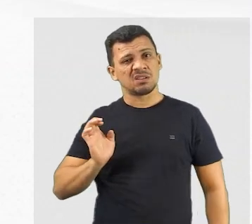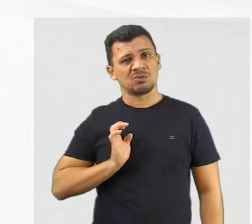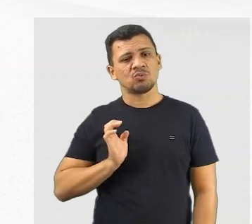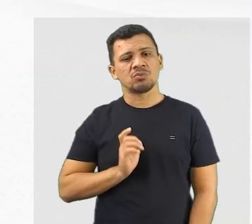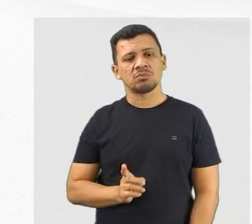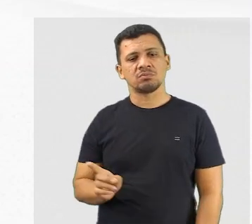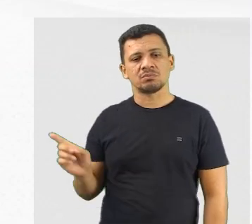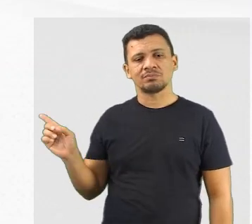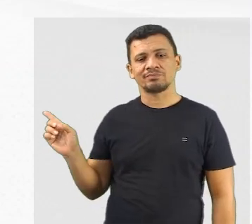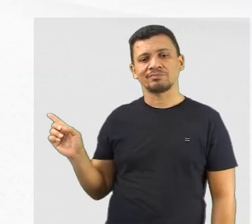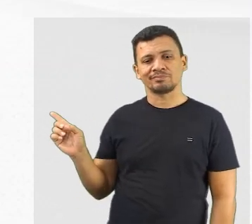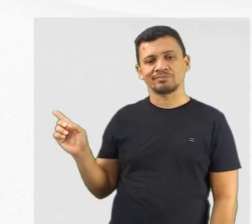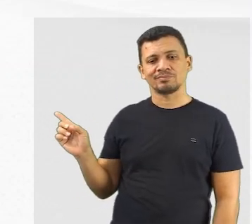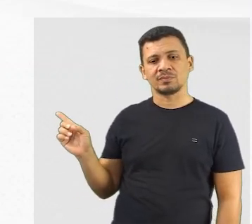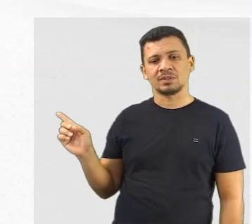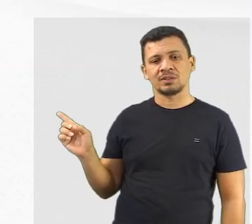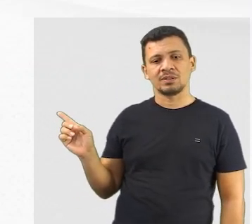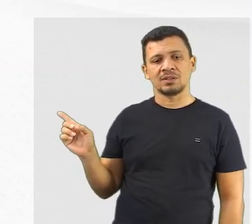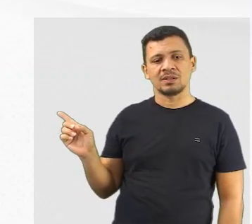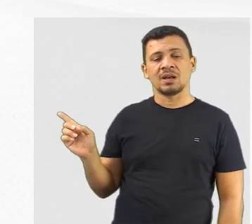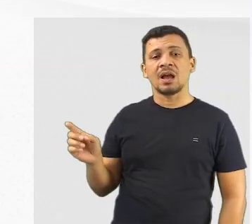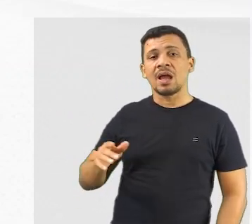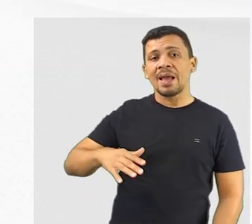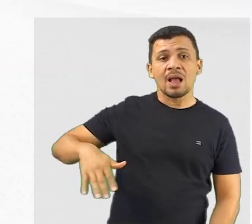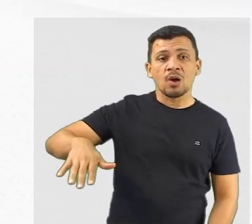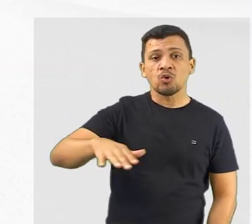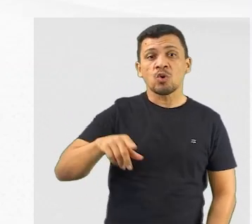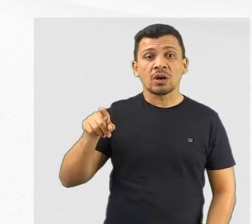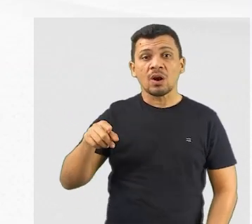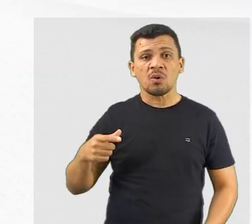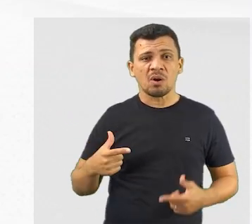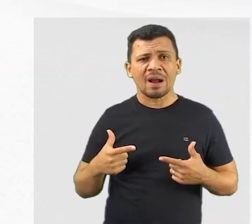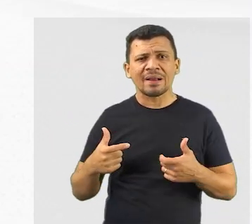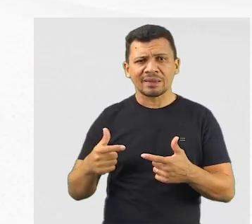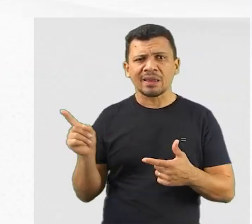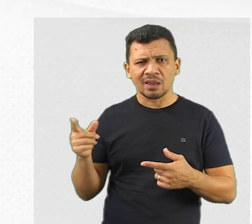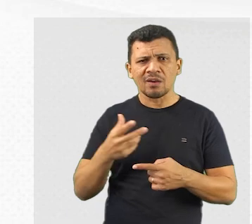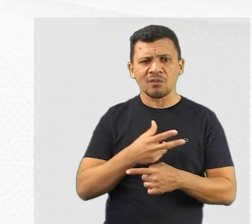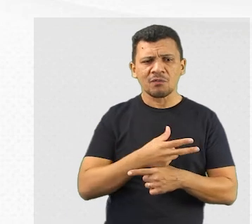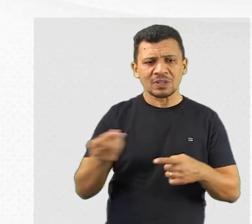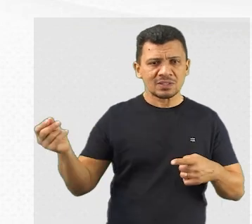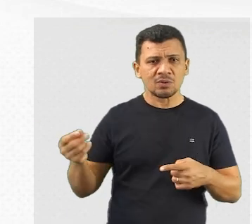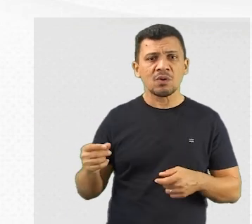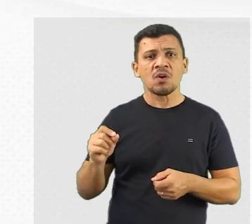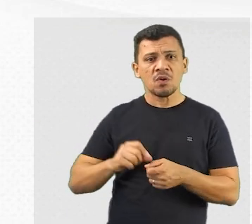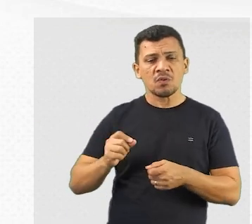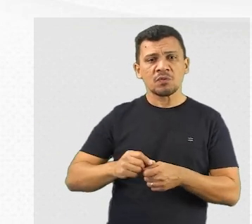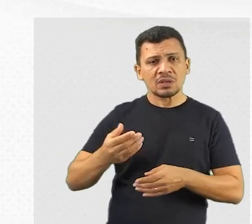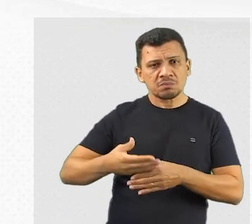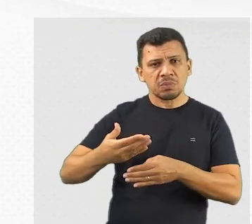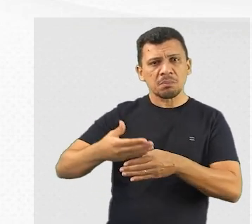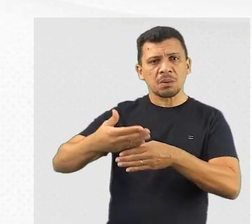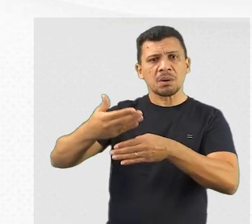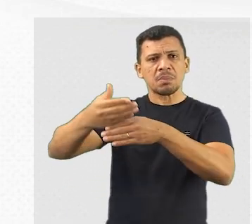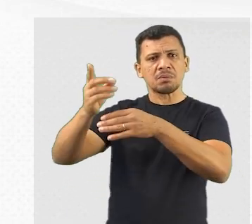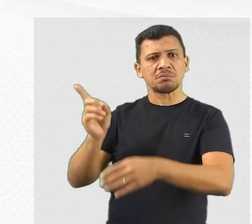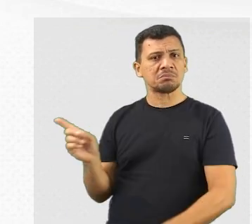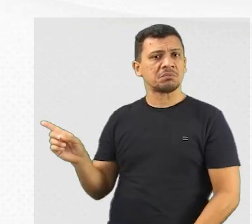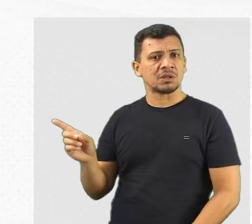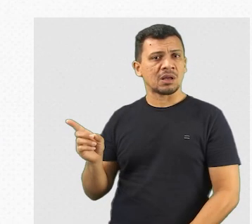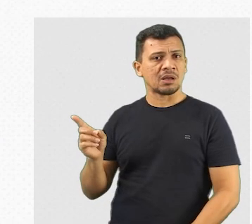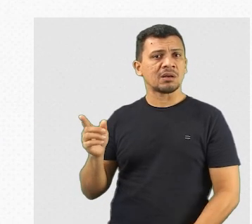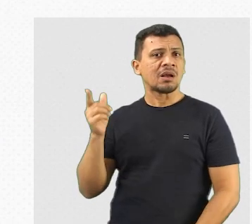Arco de Constantino é um local de conquistas, onde você ganhou uma guerra, uma batalha e colocou ali. Ó, bem aqui eu ganhei, acabou, é